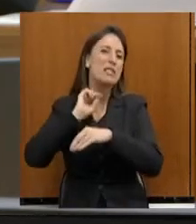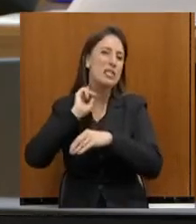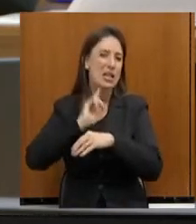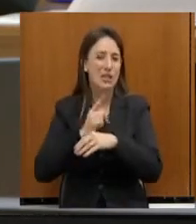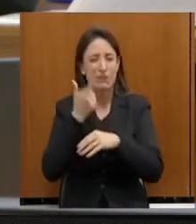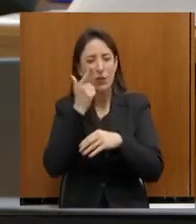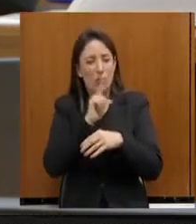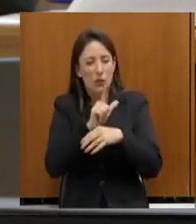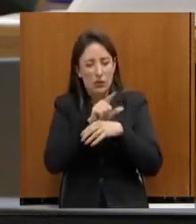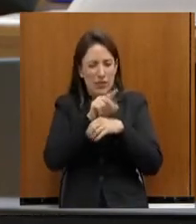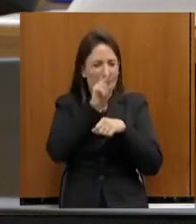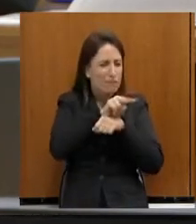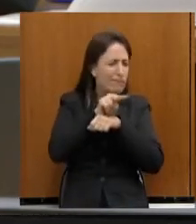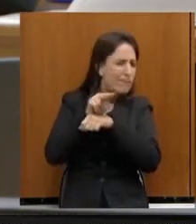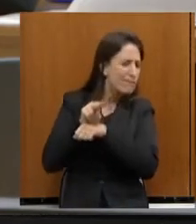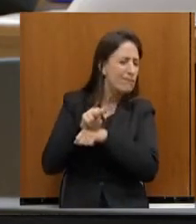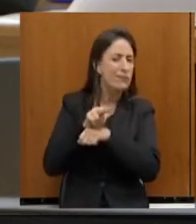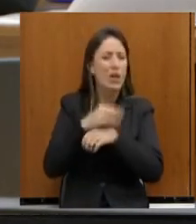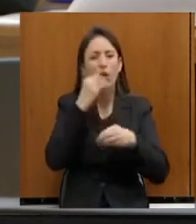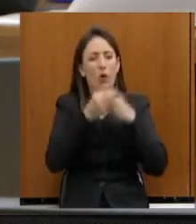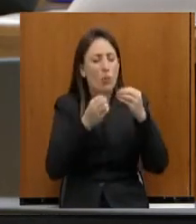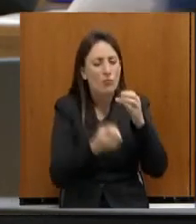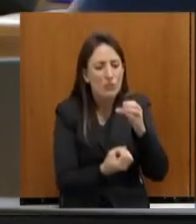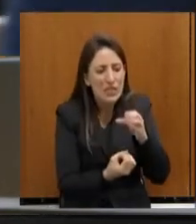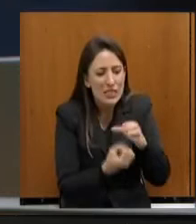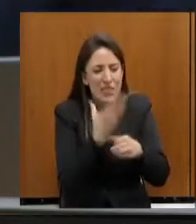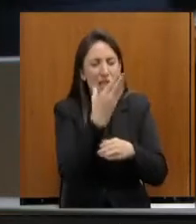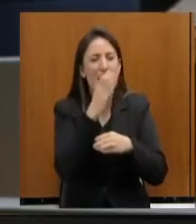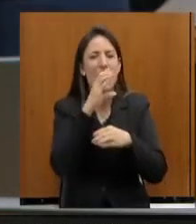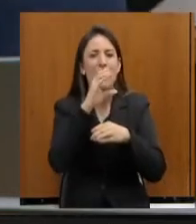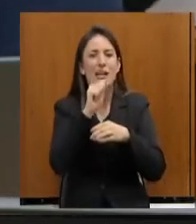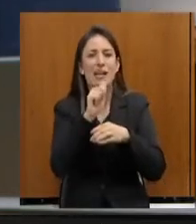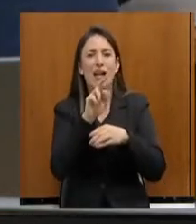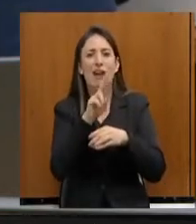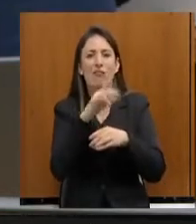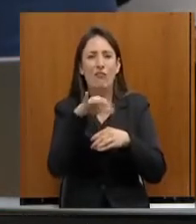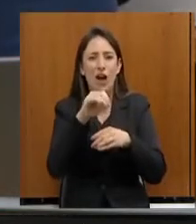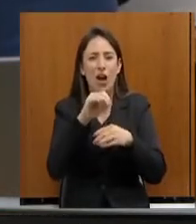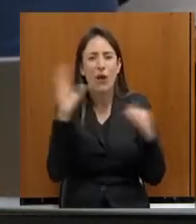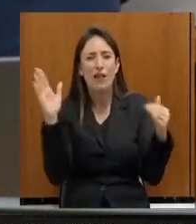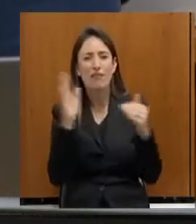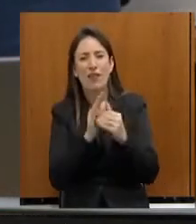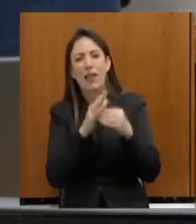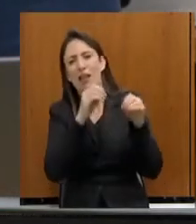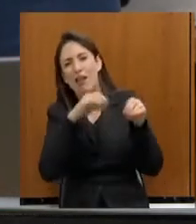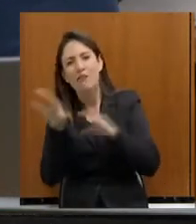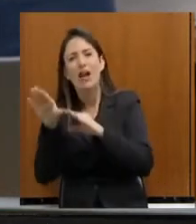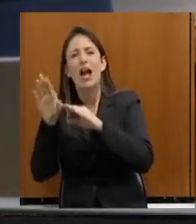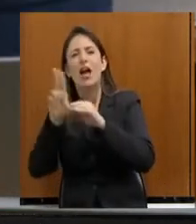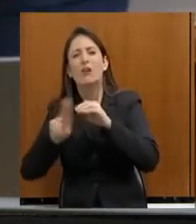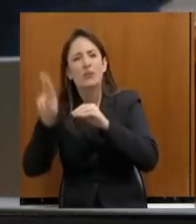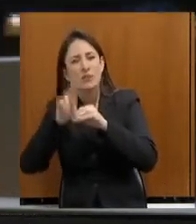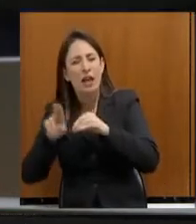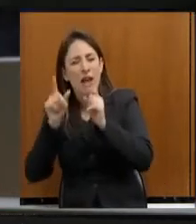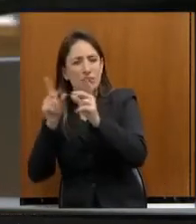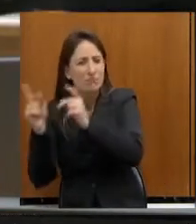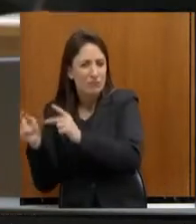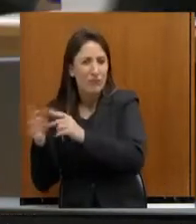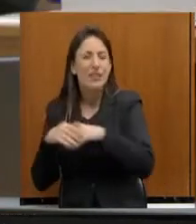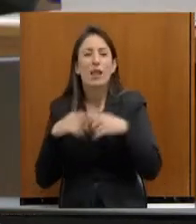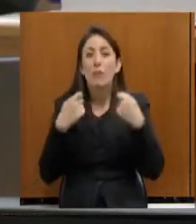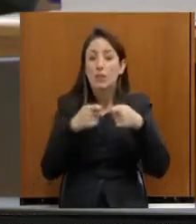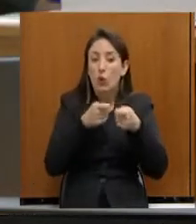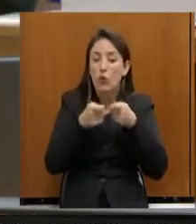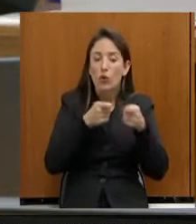desde a origem até o destino é e possa ter um controle de todas as etapas desde a etapa de